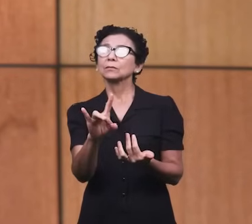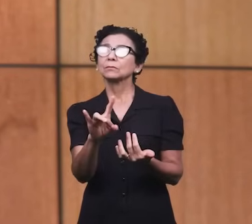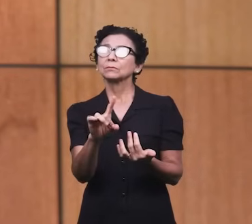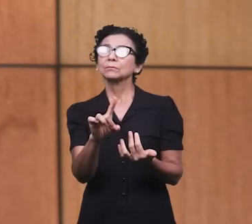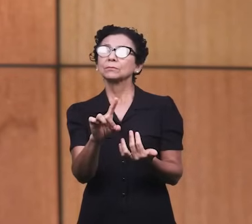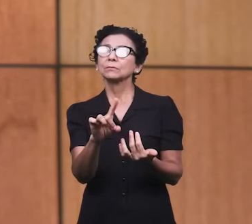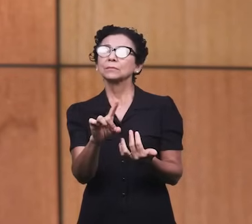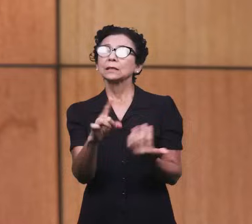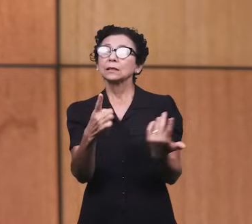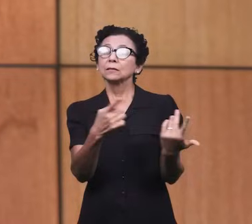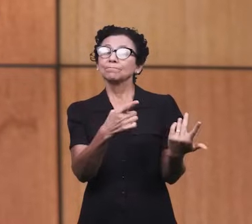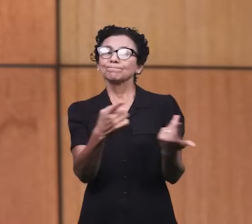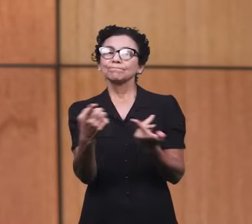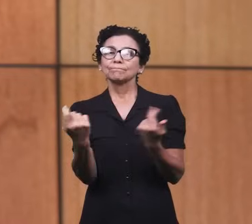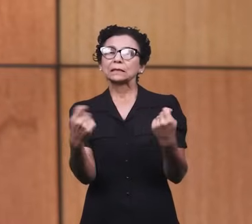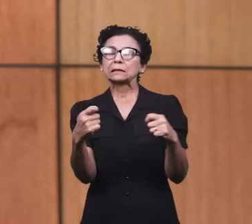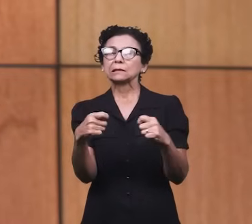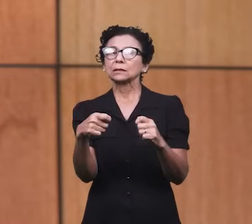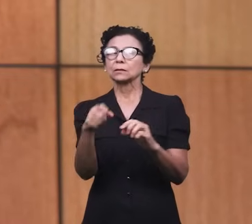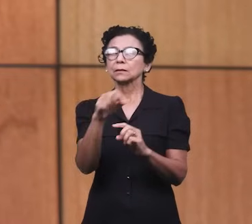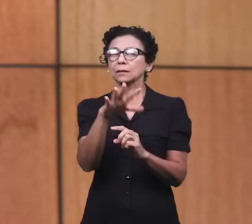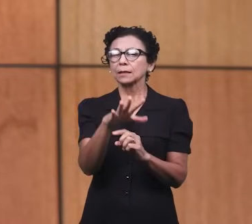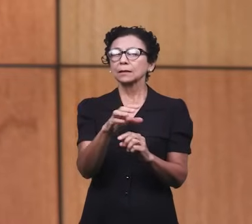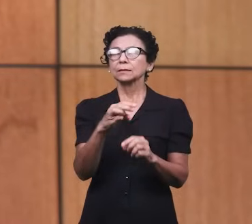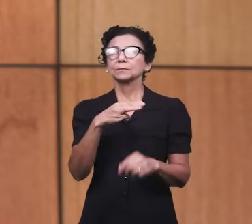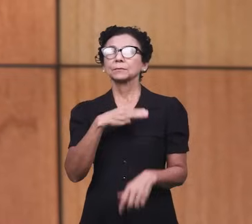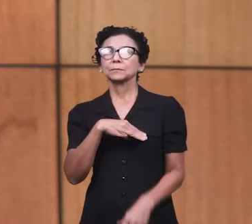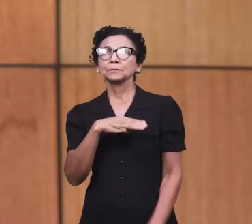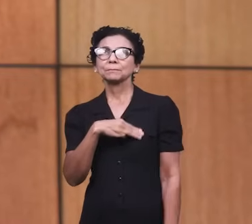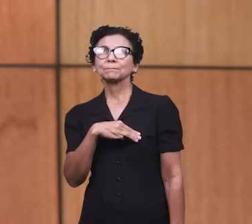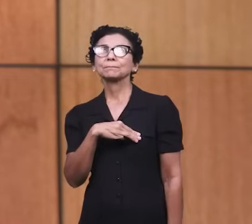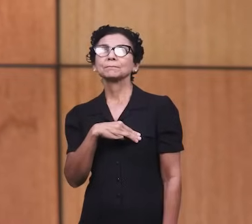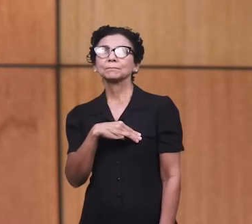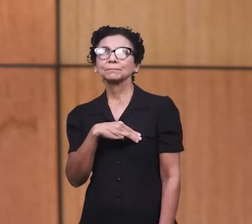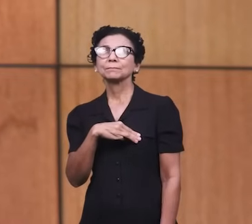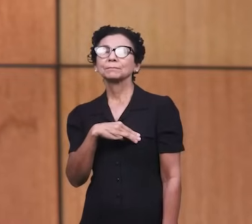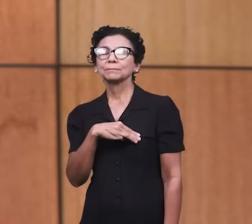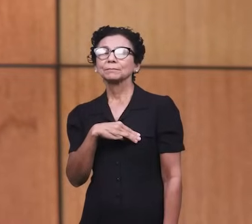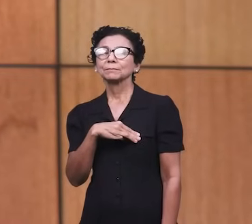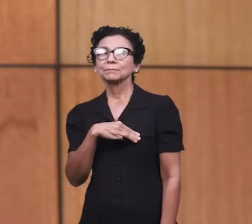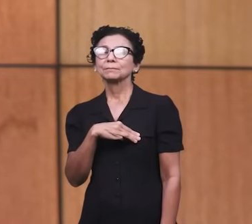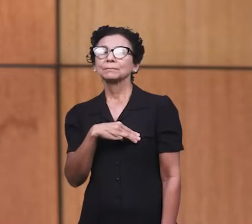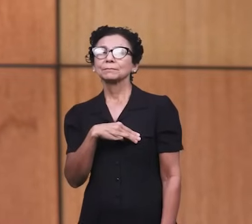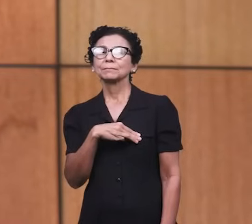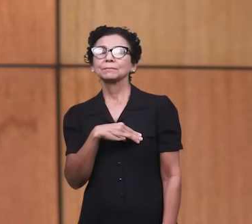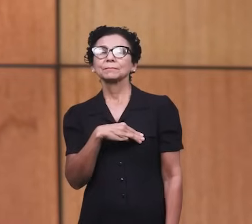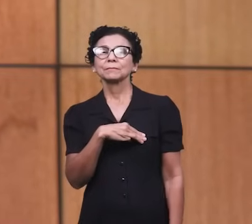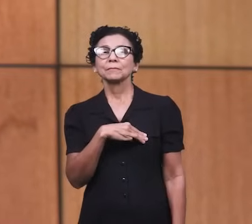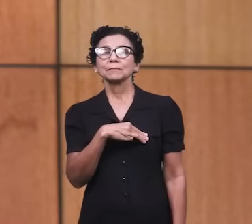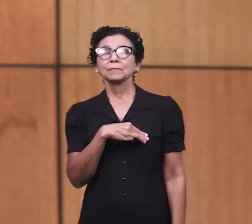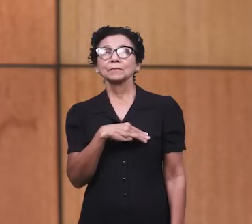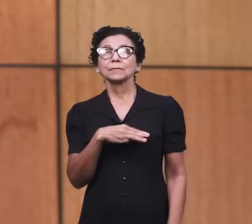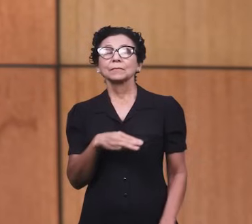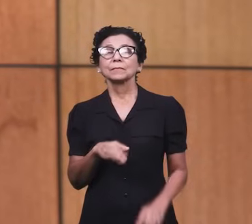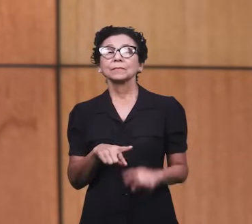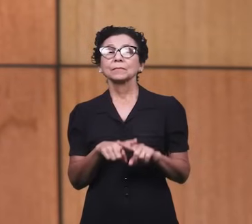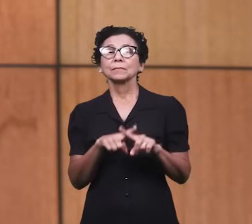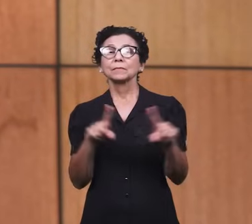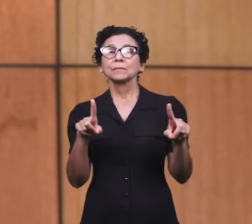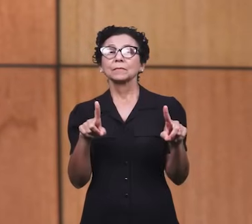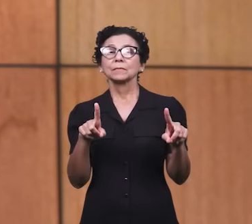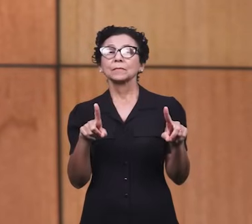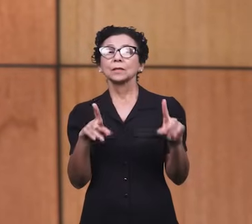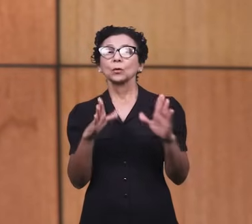que precisam da graça e da misericórdia do Senhor, mas a nossa oração é para que o Teu Espírito